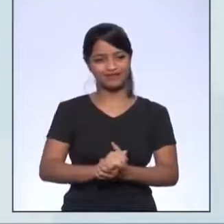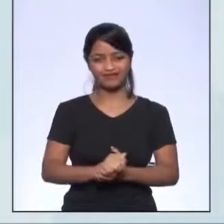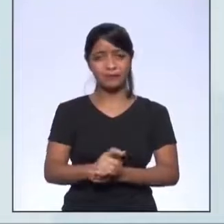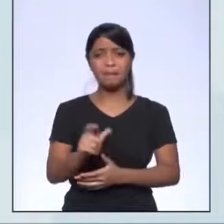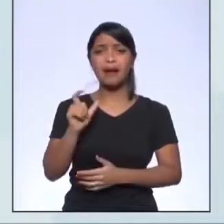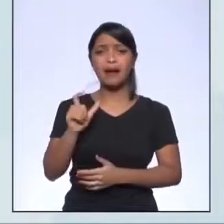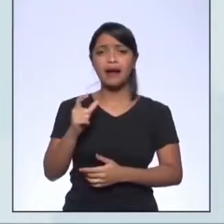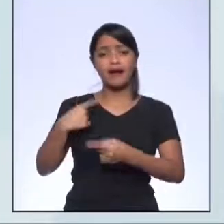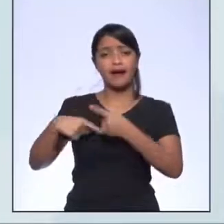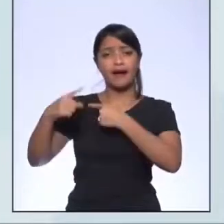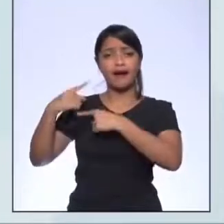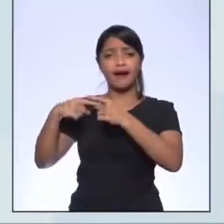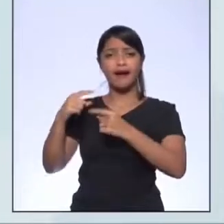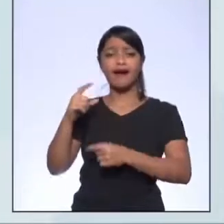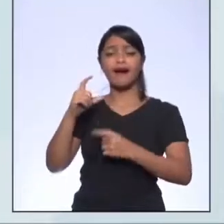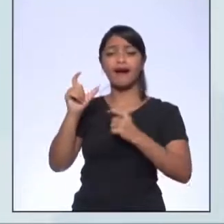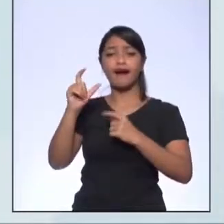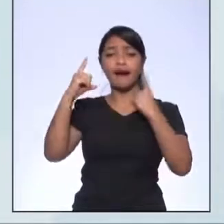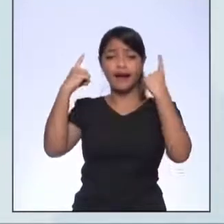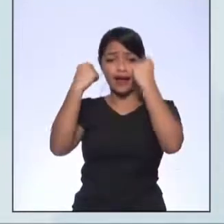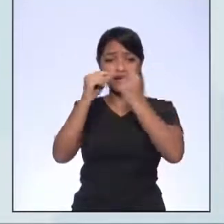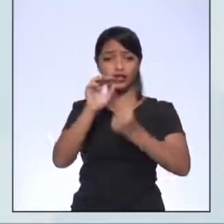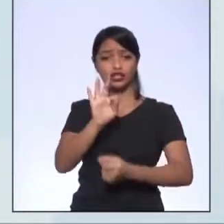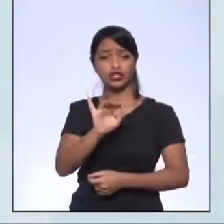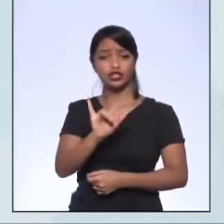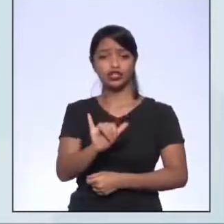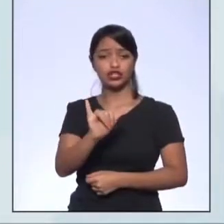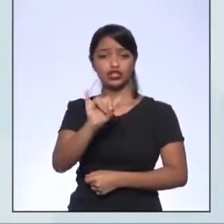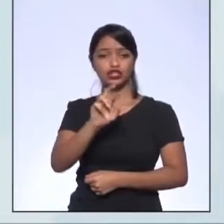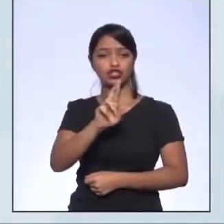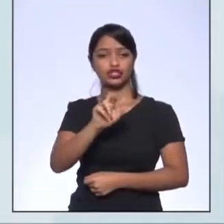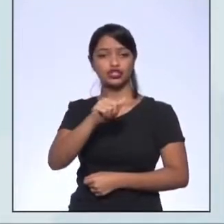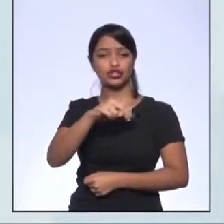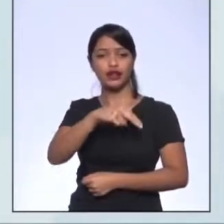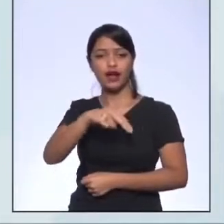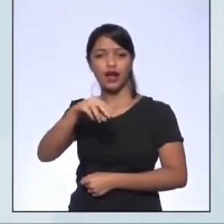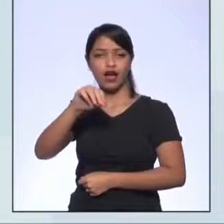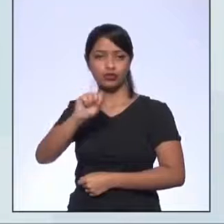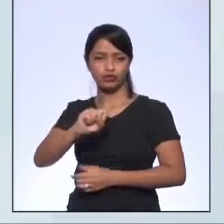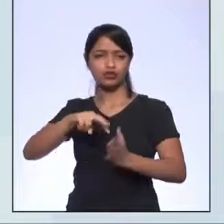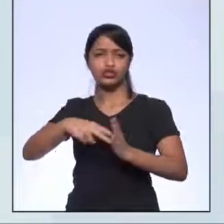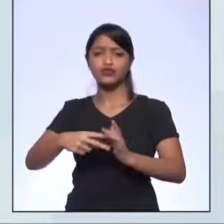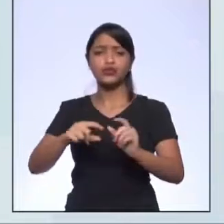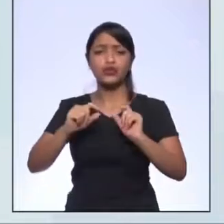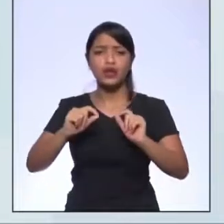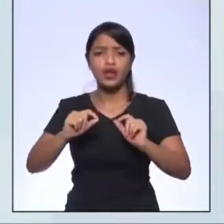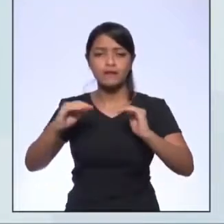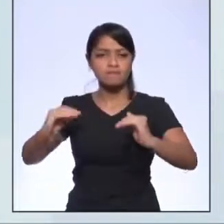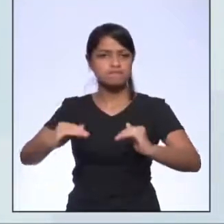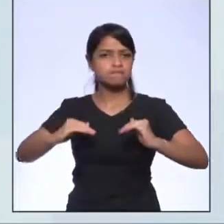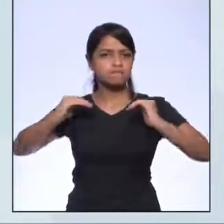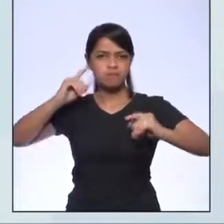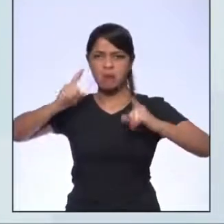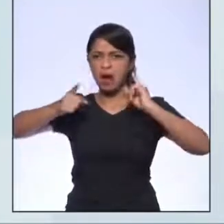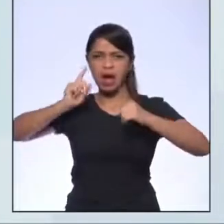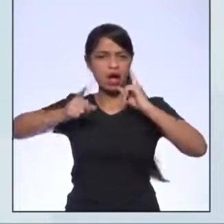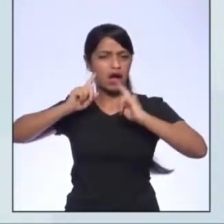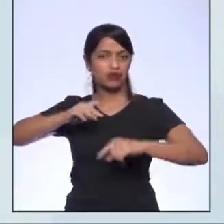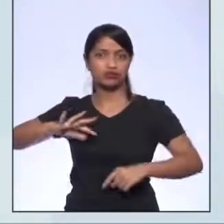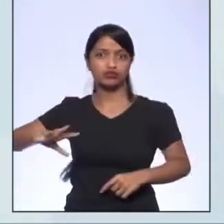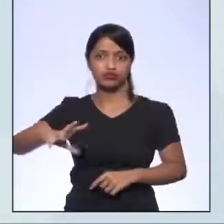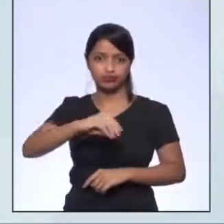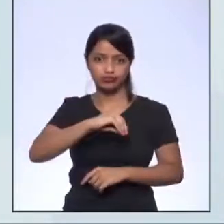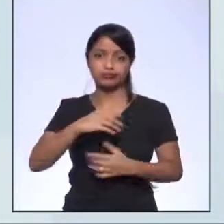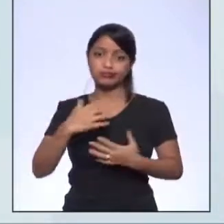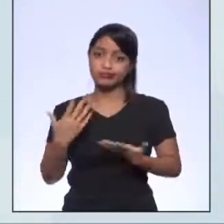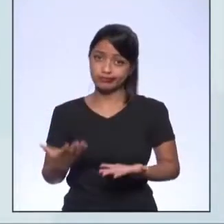do grego tyrannos, que significa usurpador, com poder supremo. Com o tempo, a pessoa que